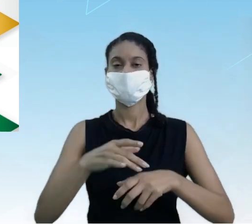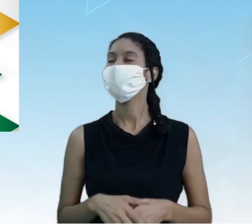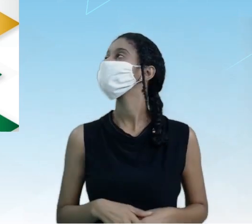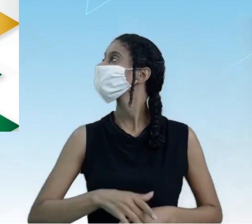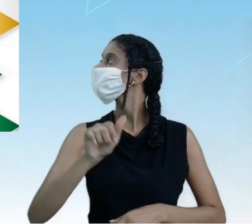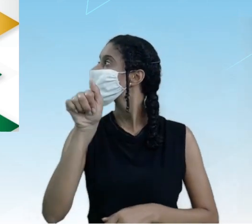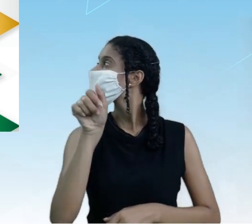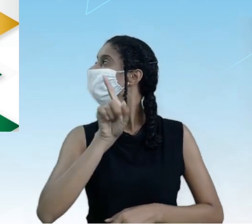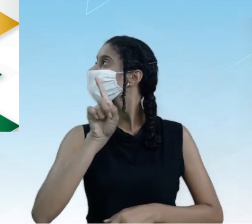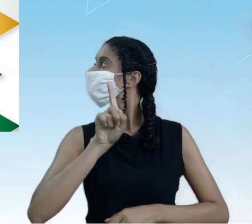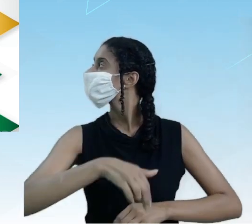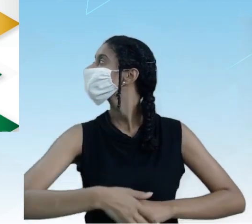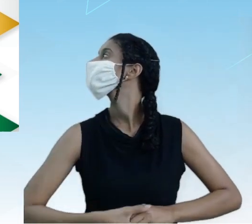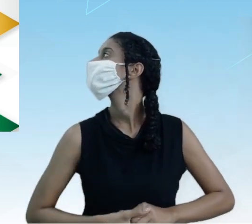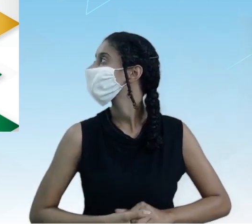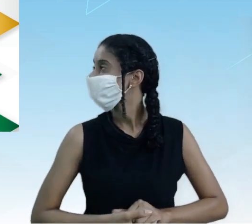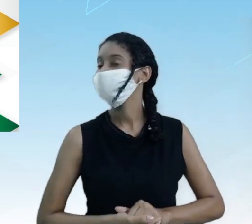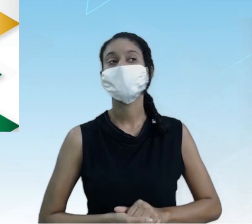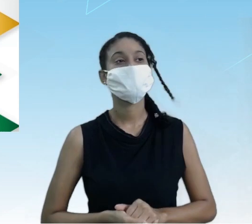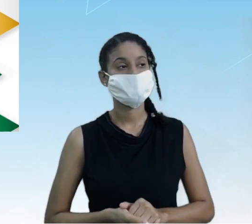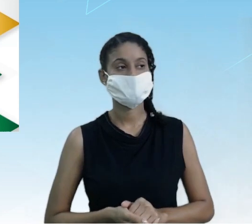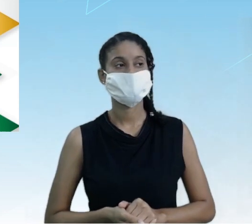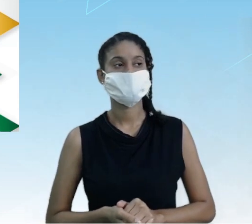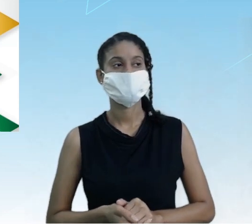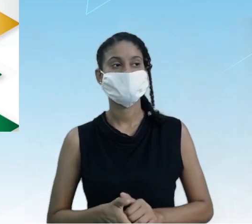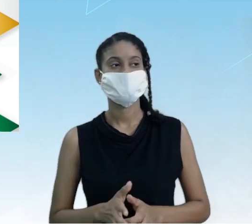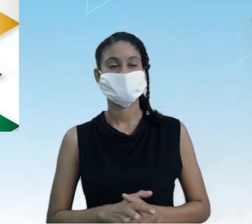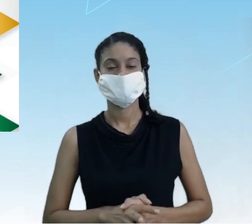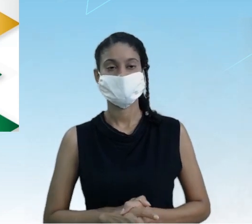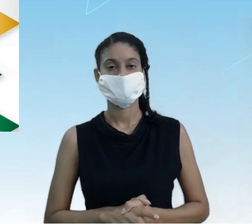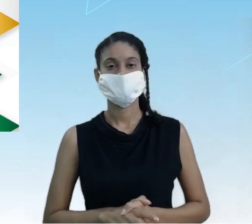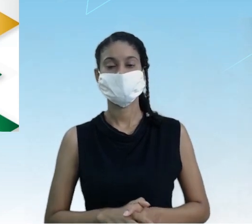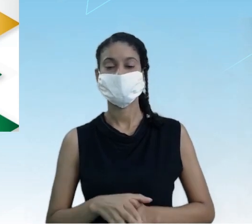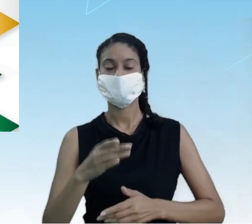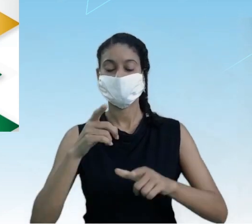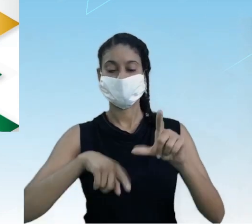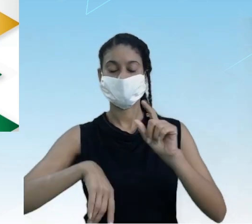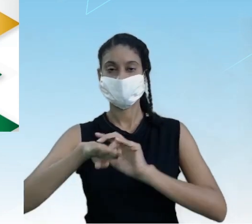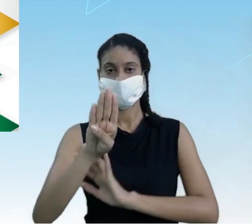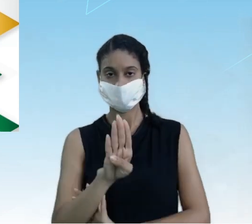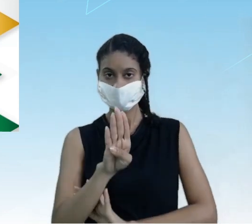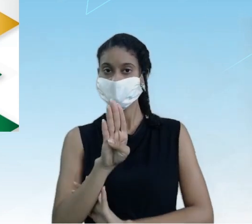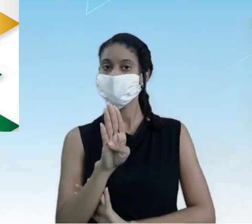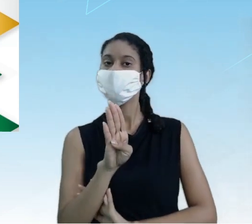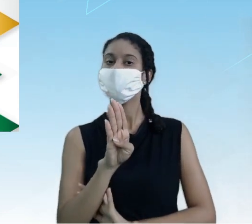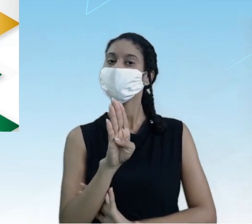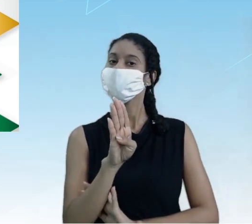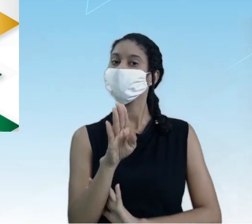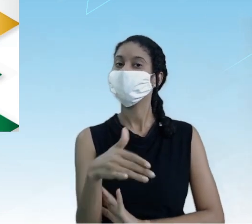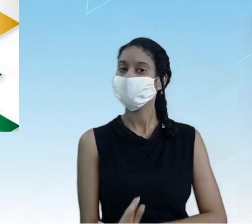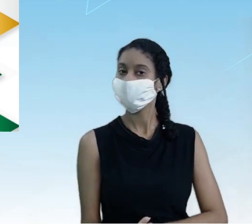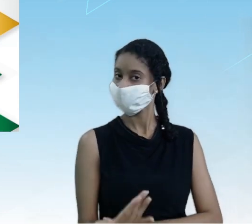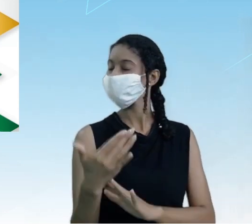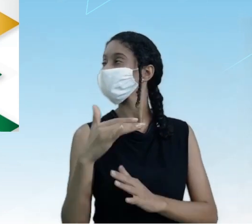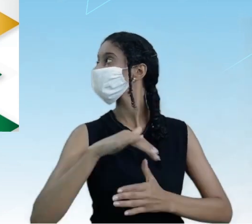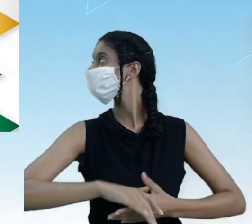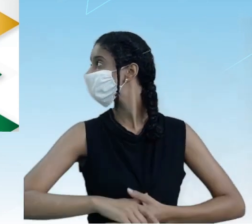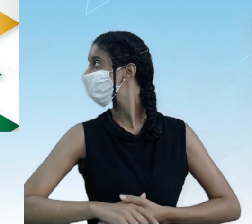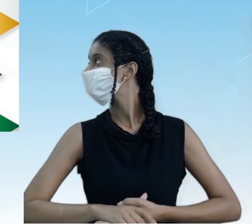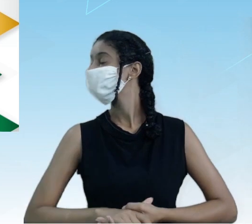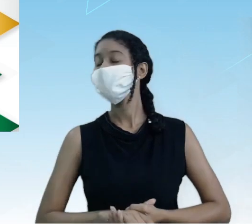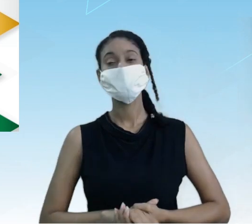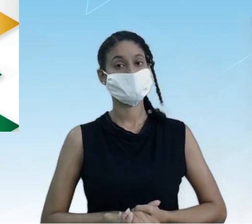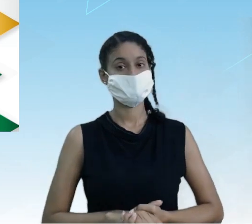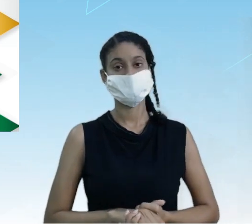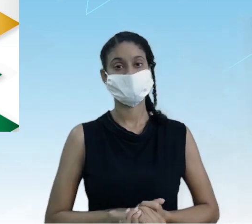Unidos, Portugal, Brasil, África do Sul, Índia, Paquistão. Letra B, Estados Unidos, Grã-Bretanha, Canadá, Irlanda,